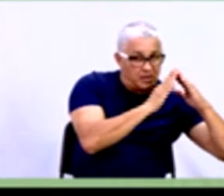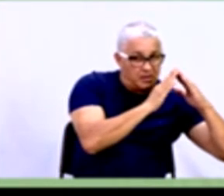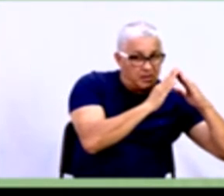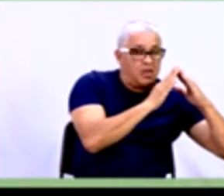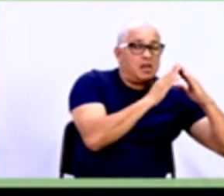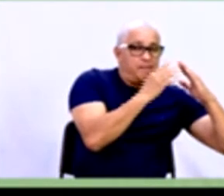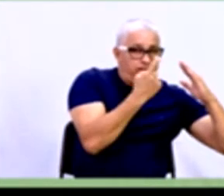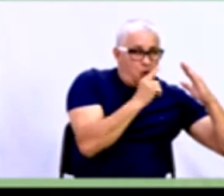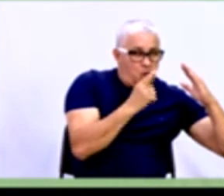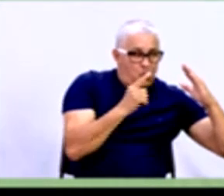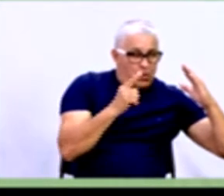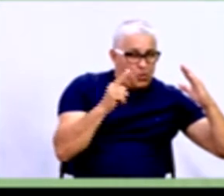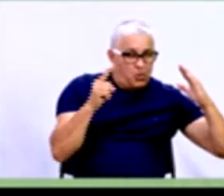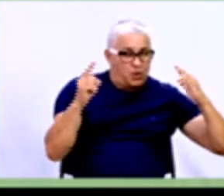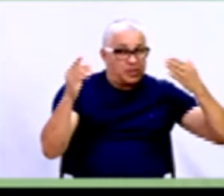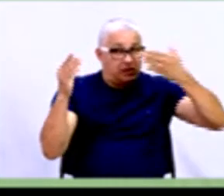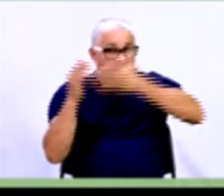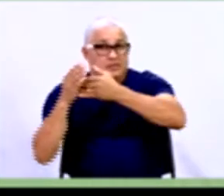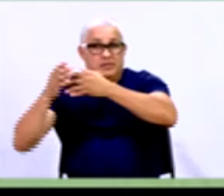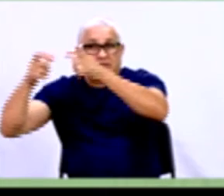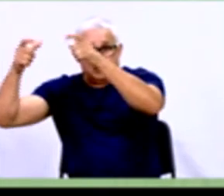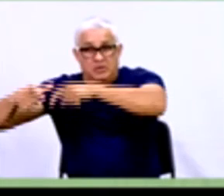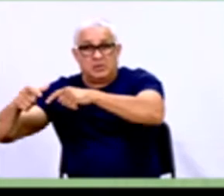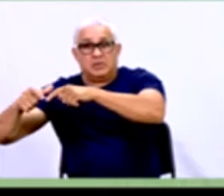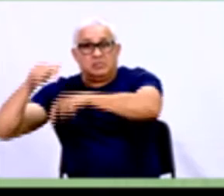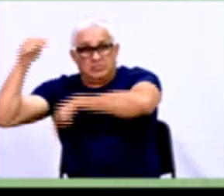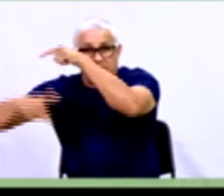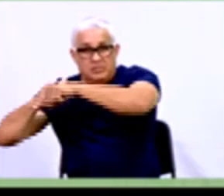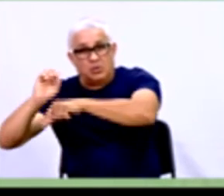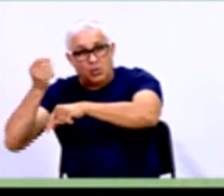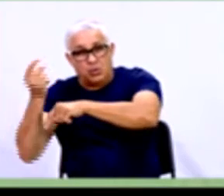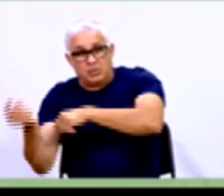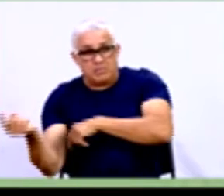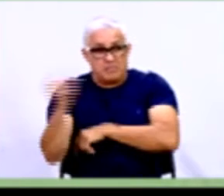residência do trabalhador até o seu local de trabalho ou vice-versa.